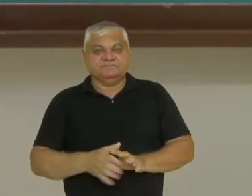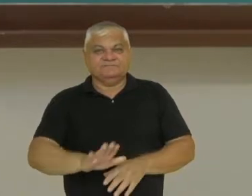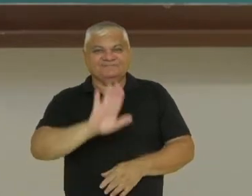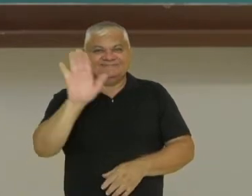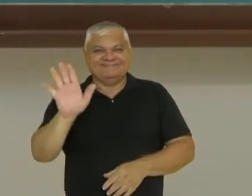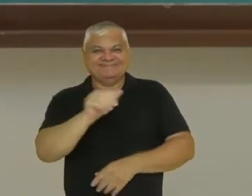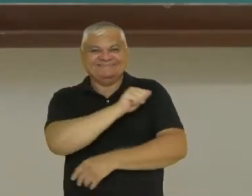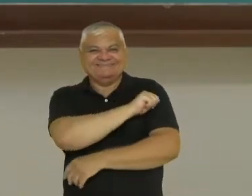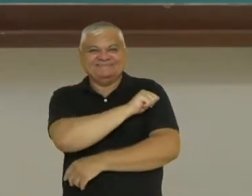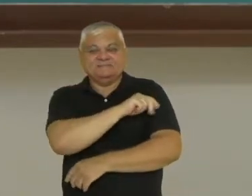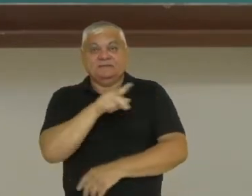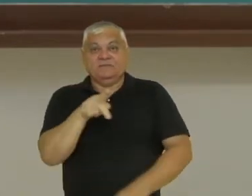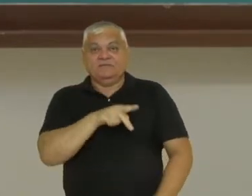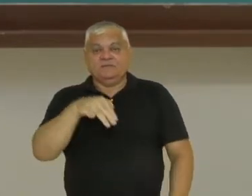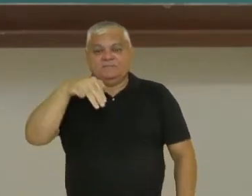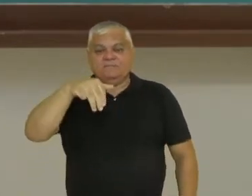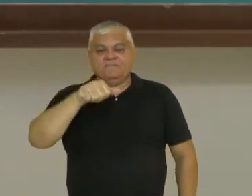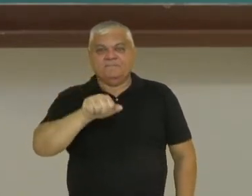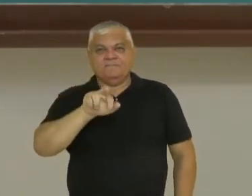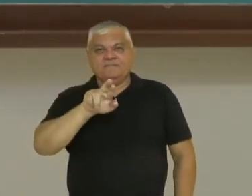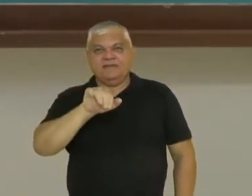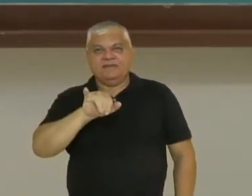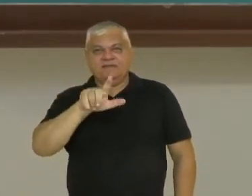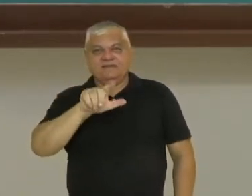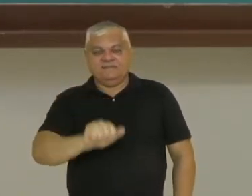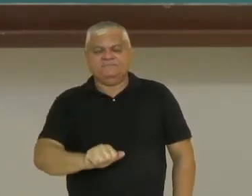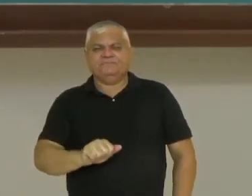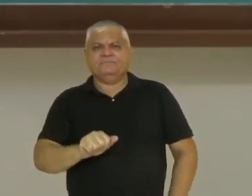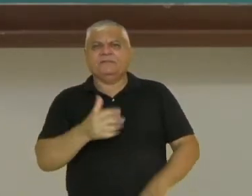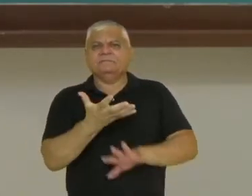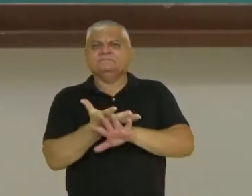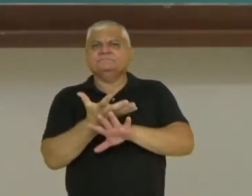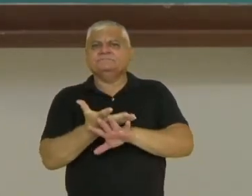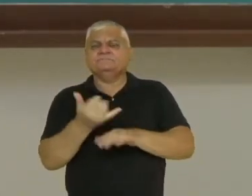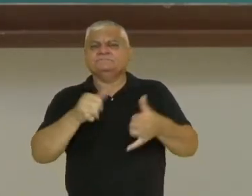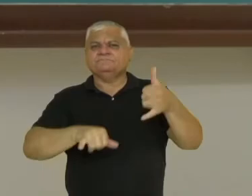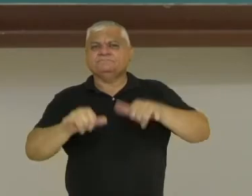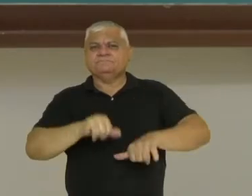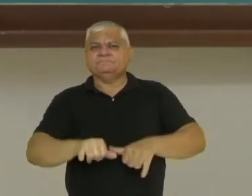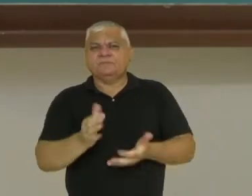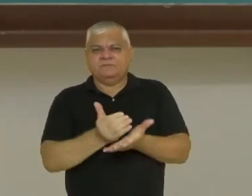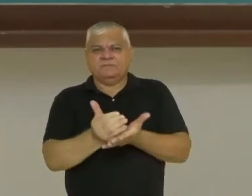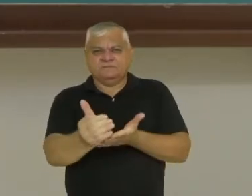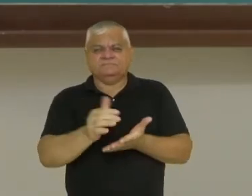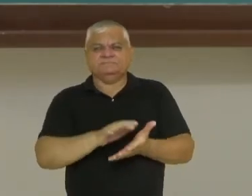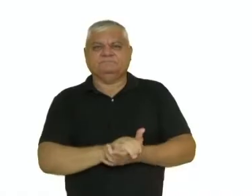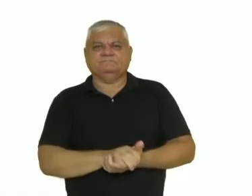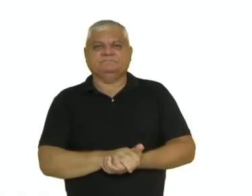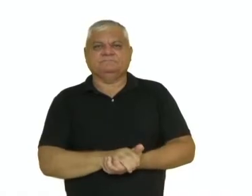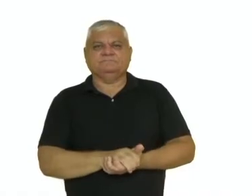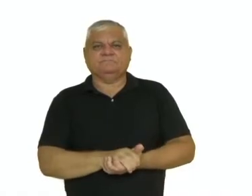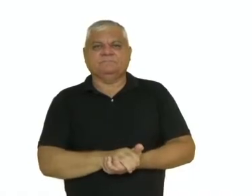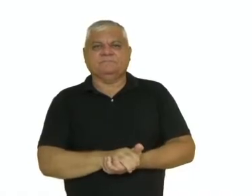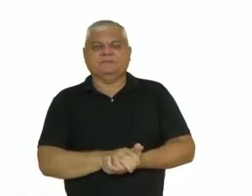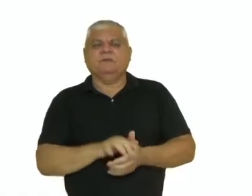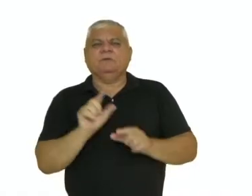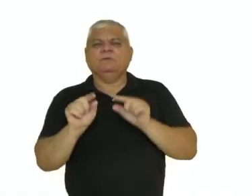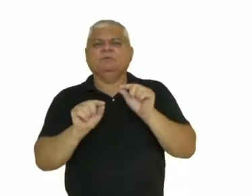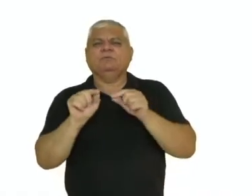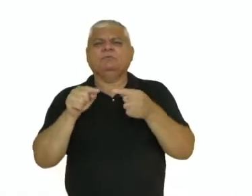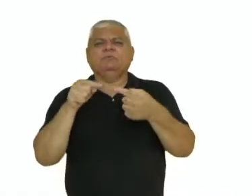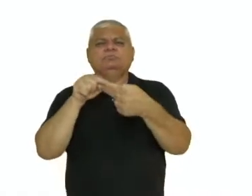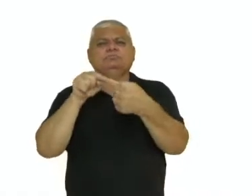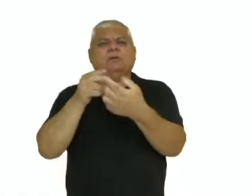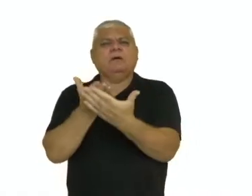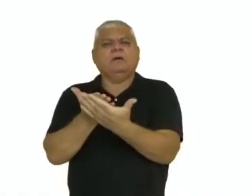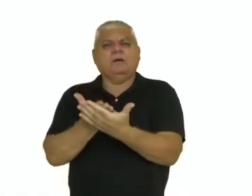Olá, alunos! Eu sou a professora Marília e esta é a aula de Química. Vamos começar? Então, quais são os objetivos da